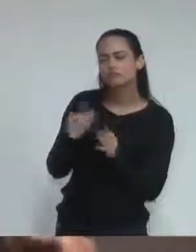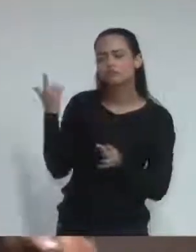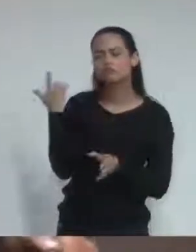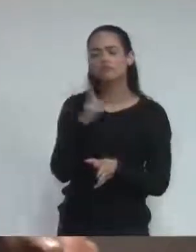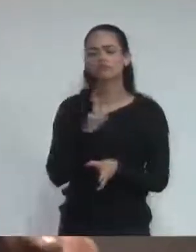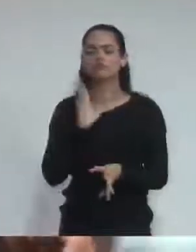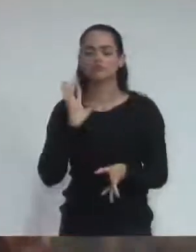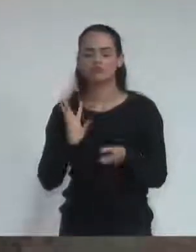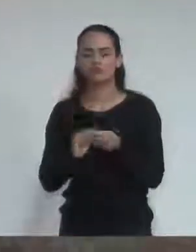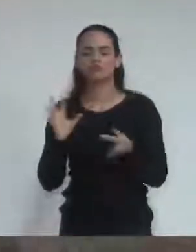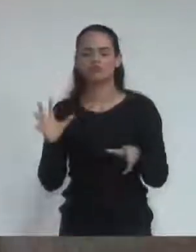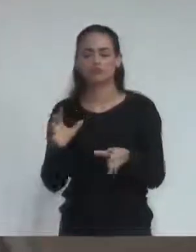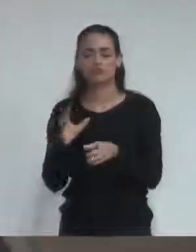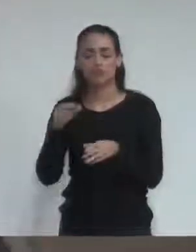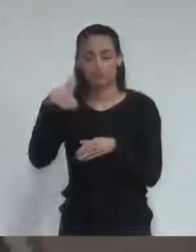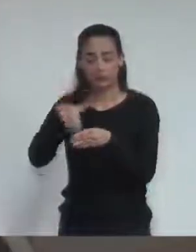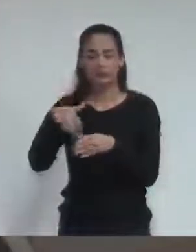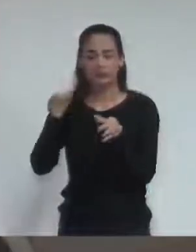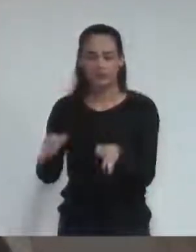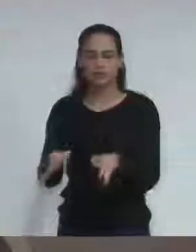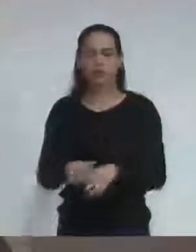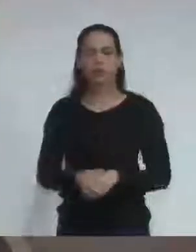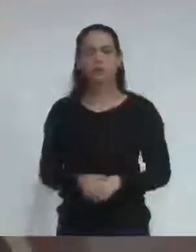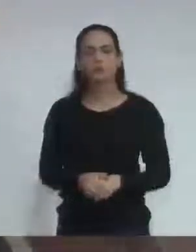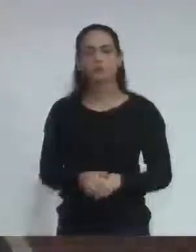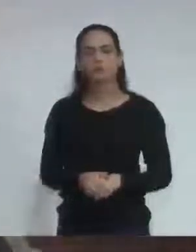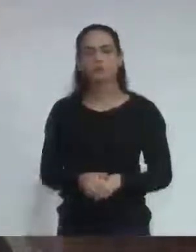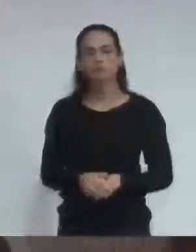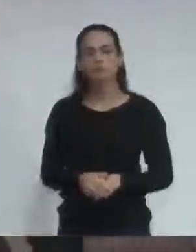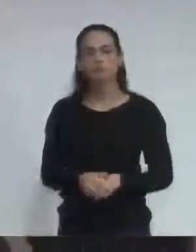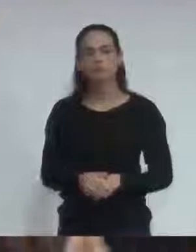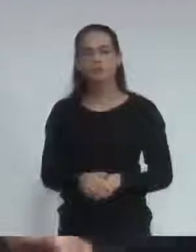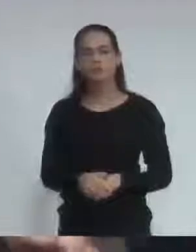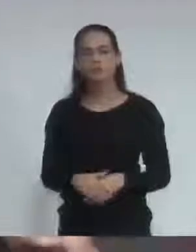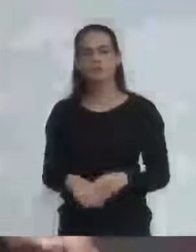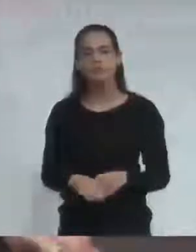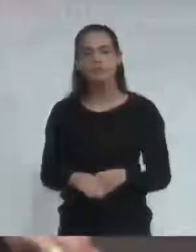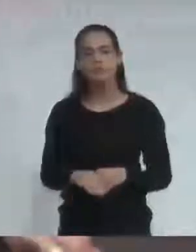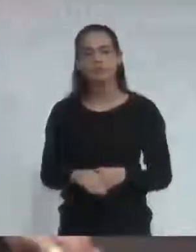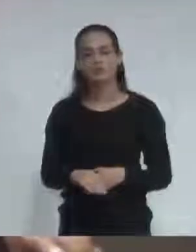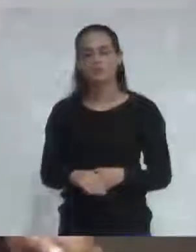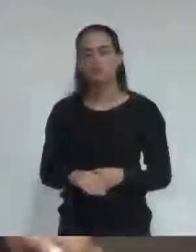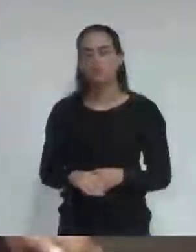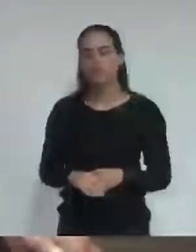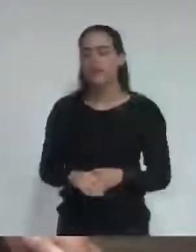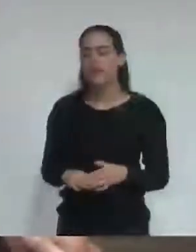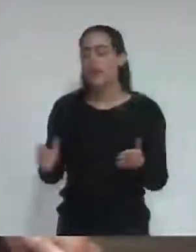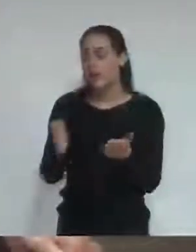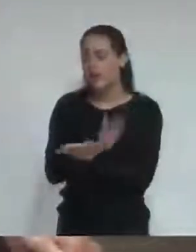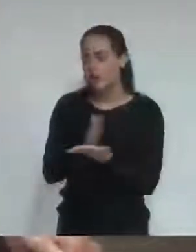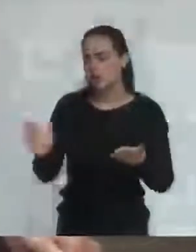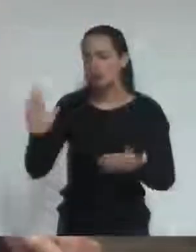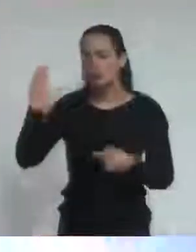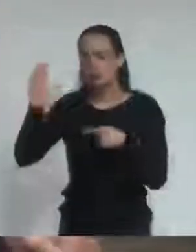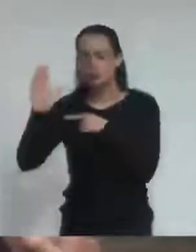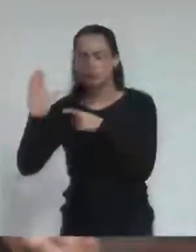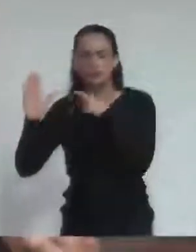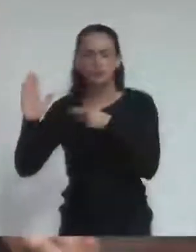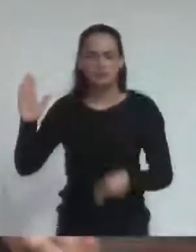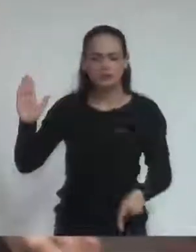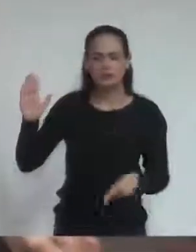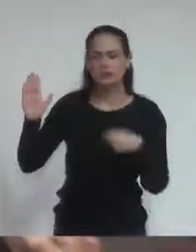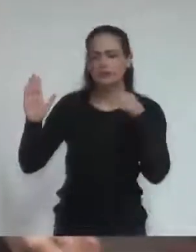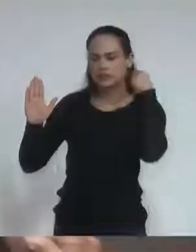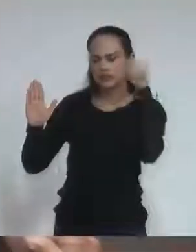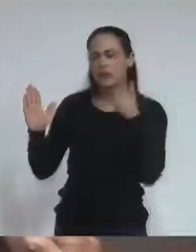pessoalmente, claro que apoiando um candidatos a todos os cargos, dentro do que o meu partido